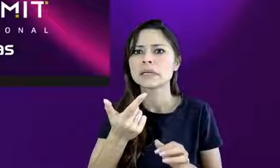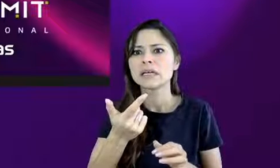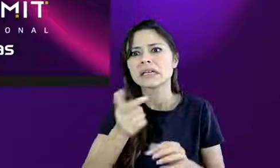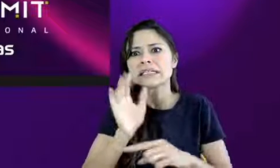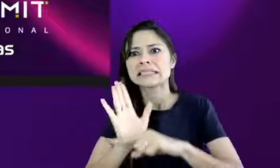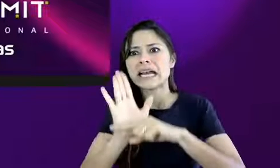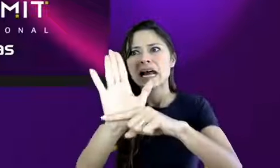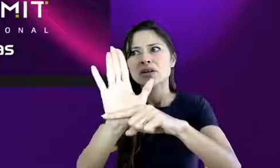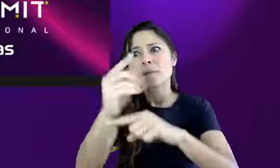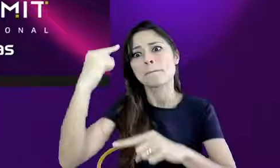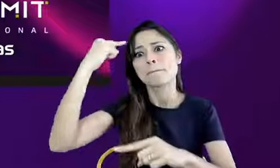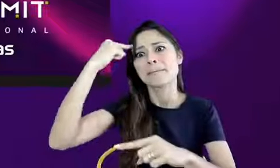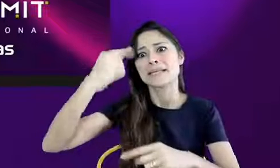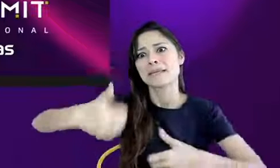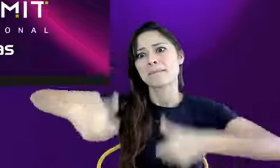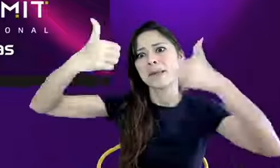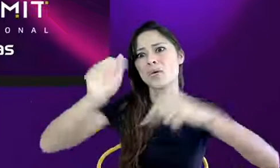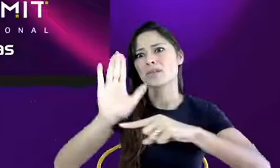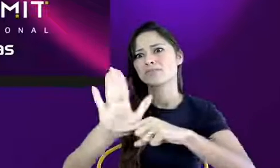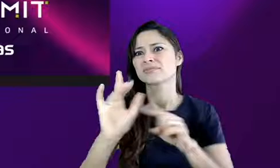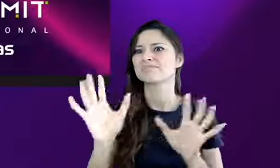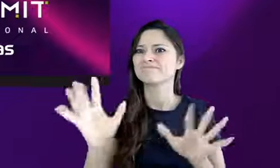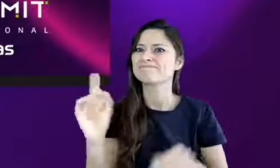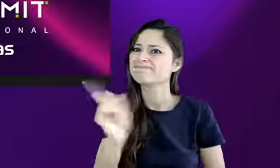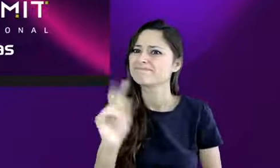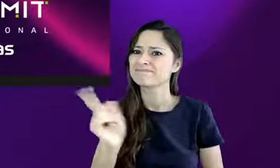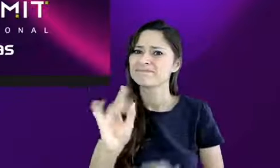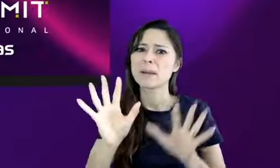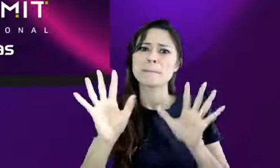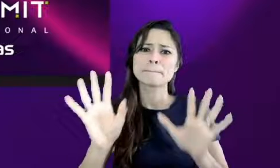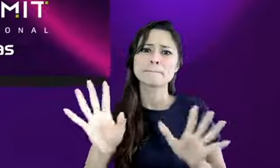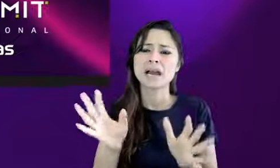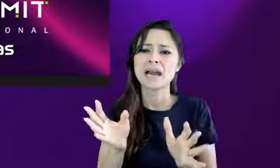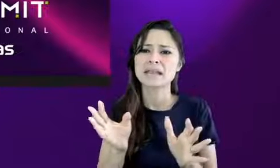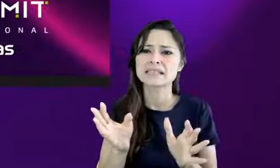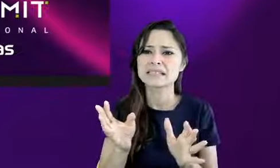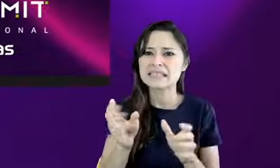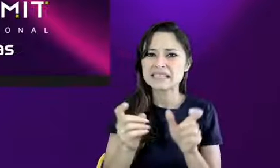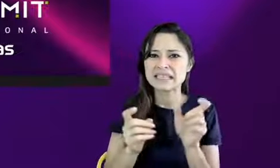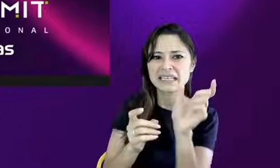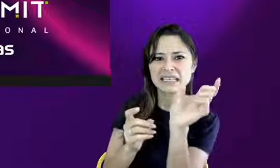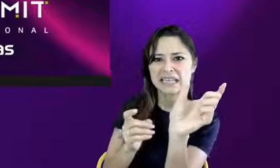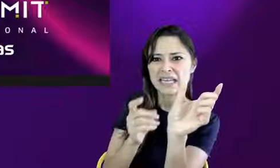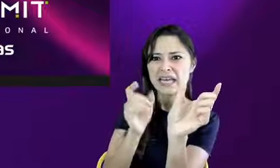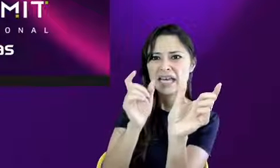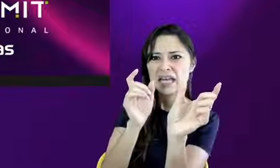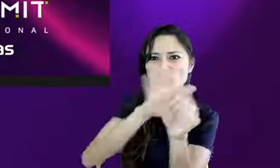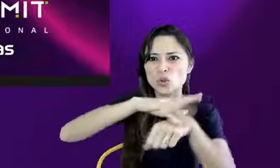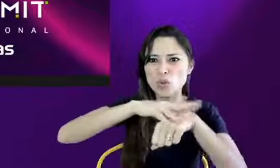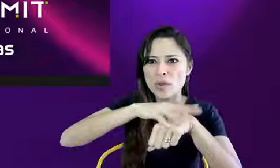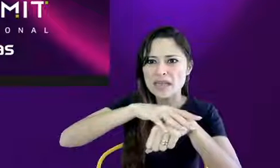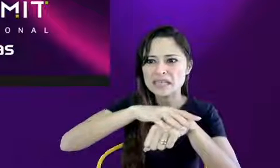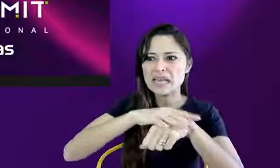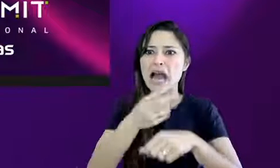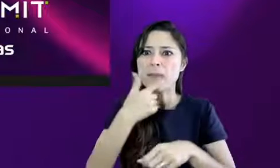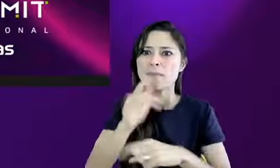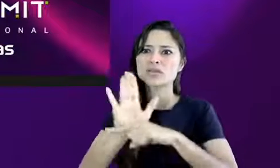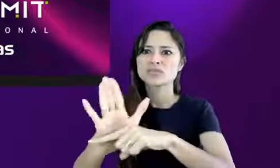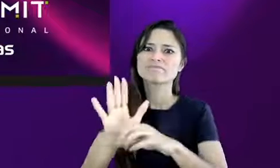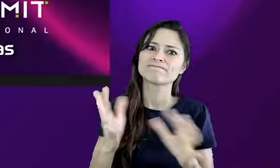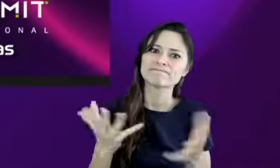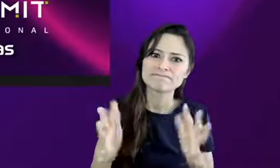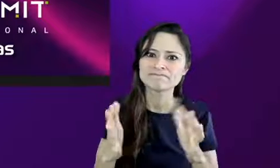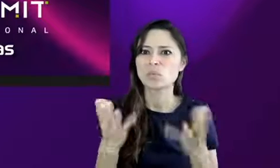nós imaginávamos. Então, não tem nenhuma eficácia na espondiloartrite axial, os resultados são conflitantes para a espondiloartropatia